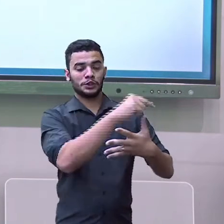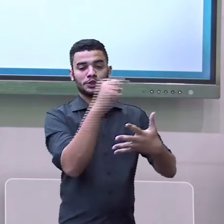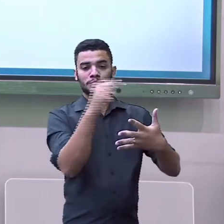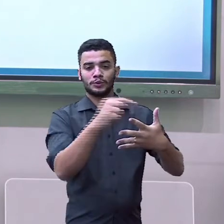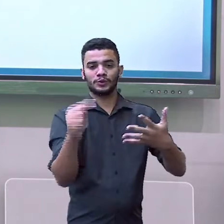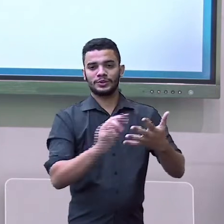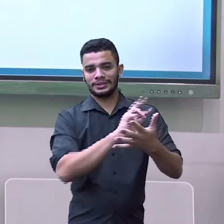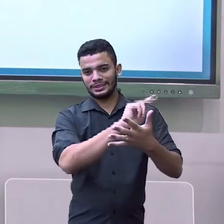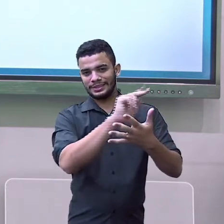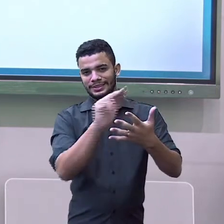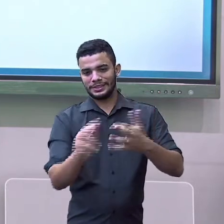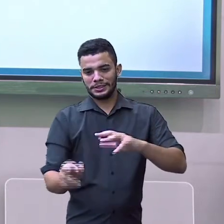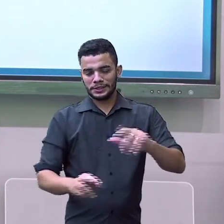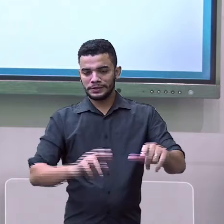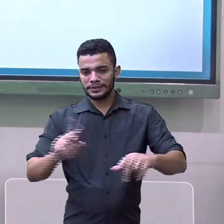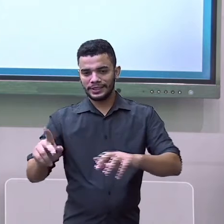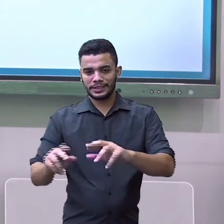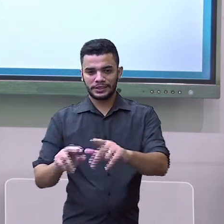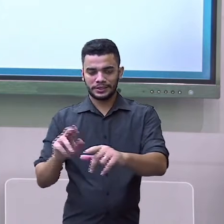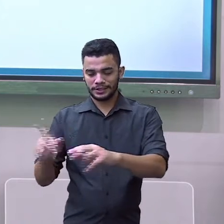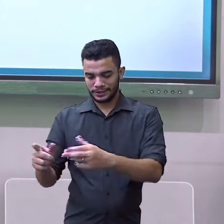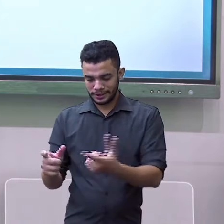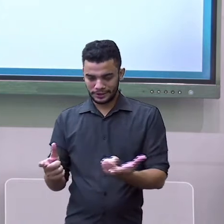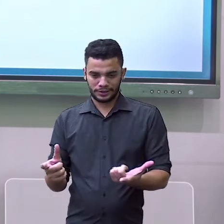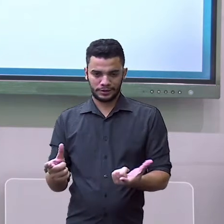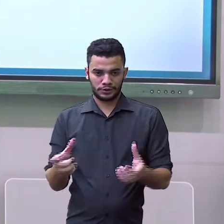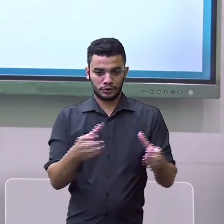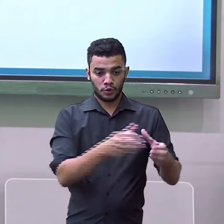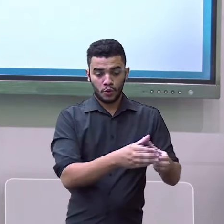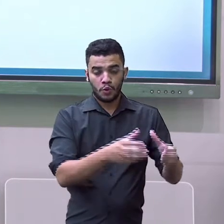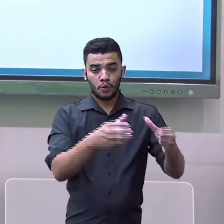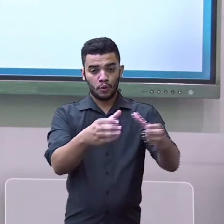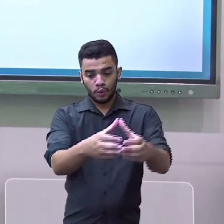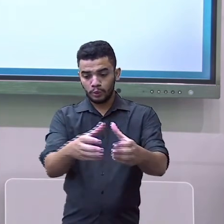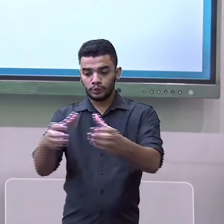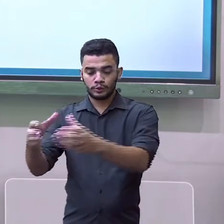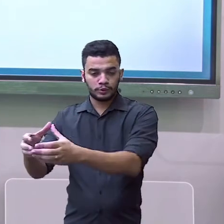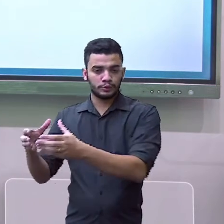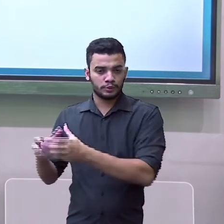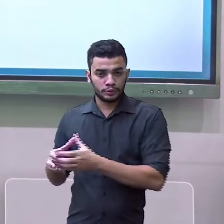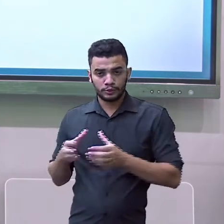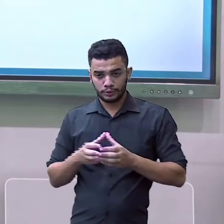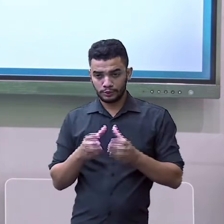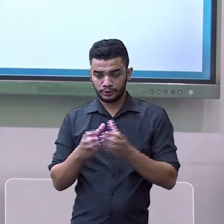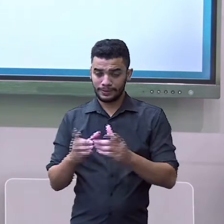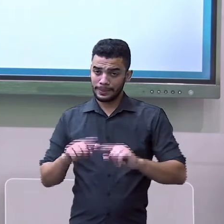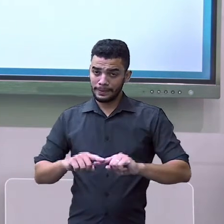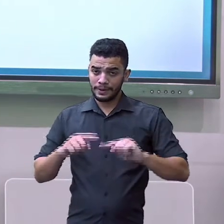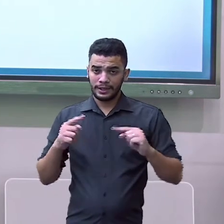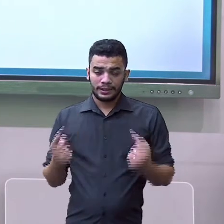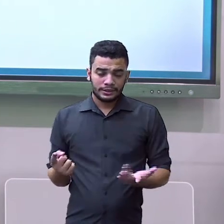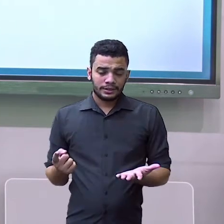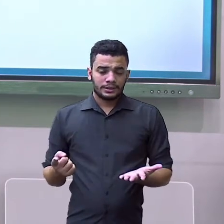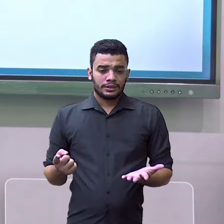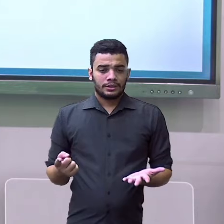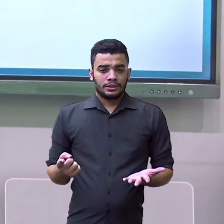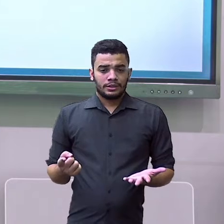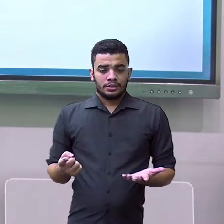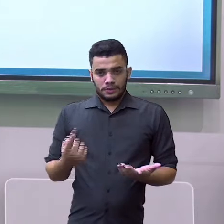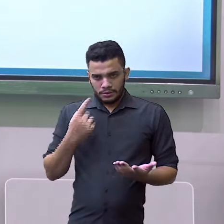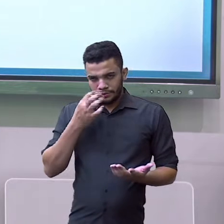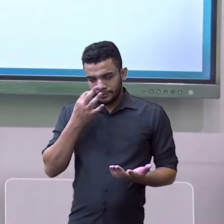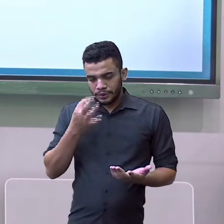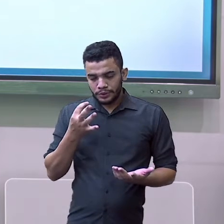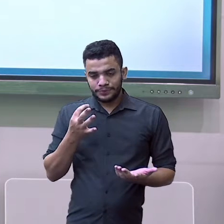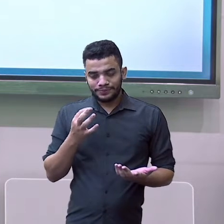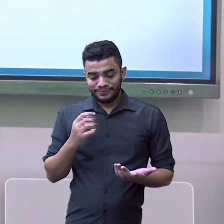quantidade de seres vivos das mais variadas espécies. Porém, olha só, existe